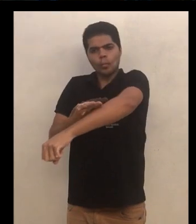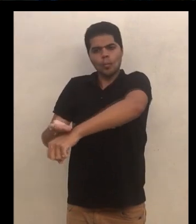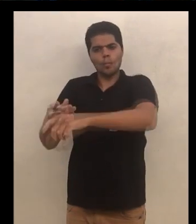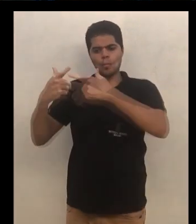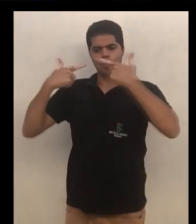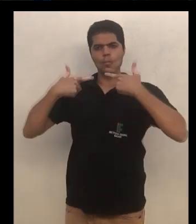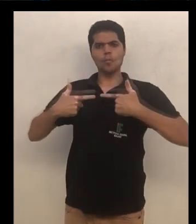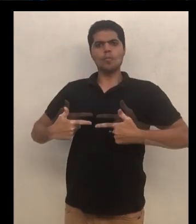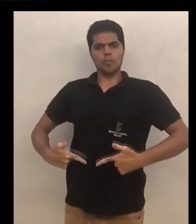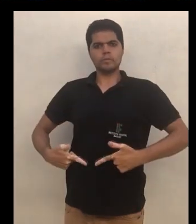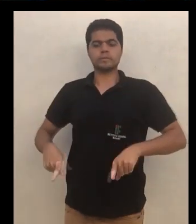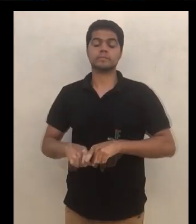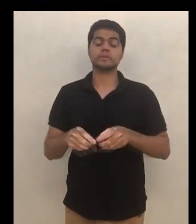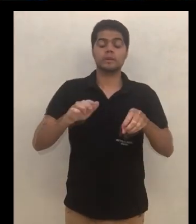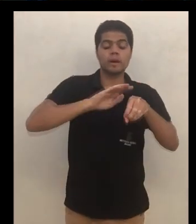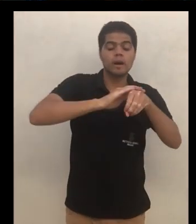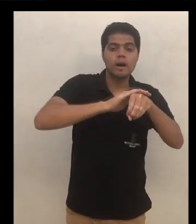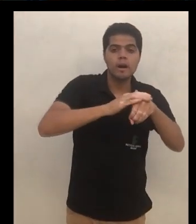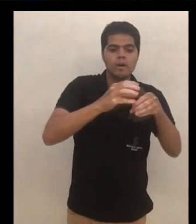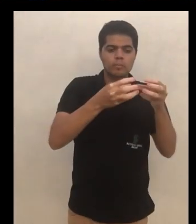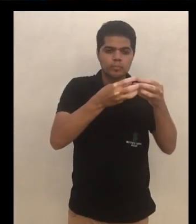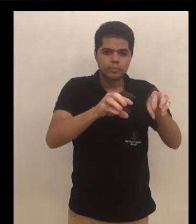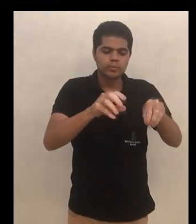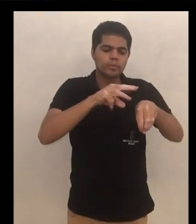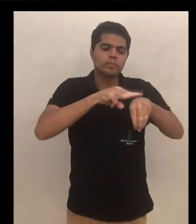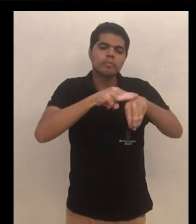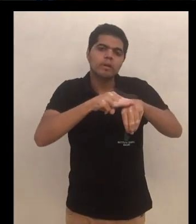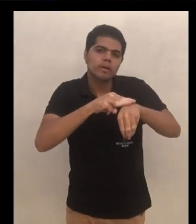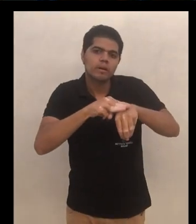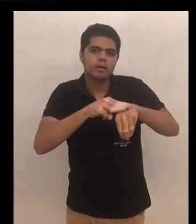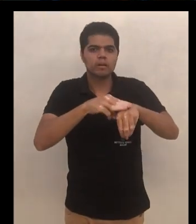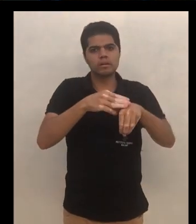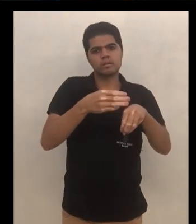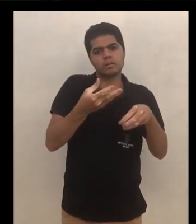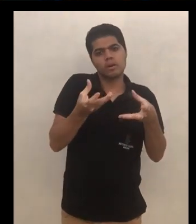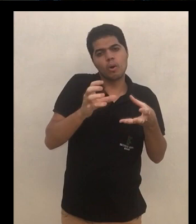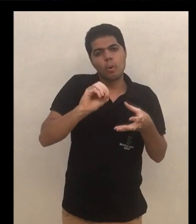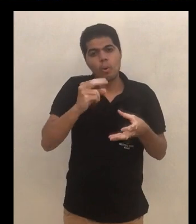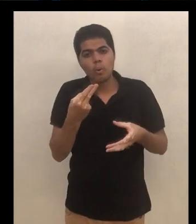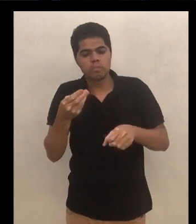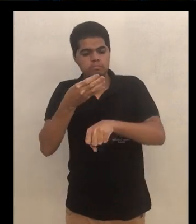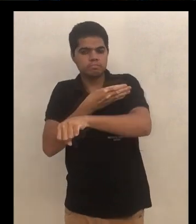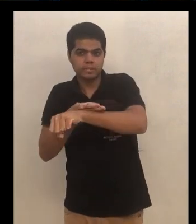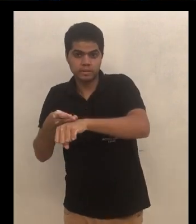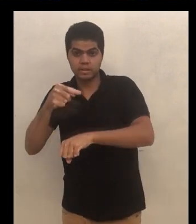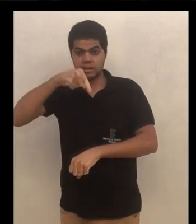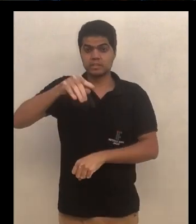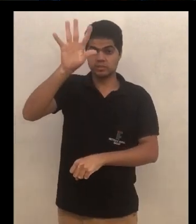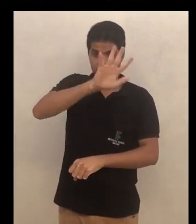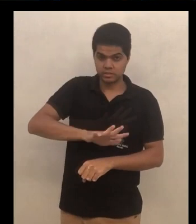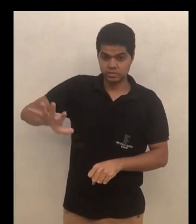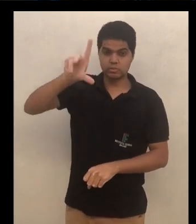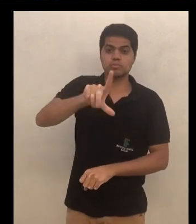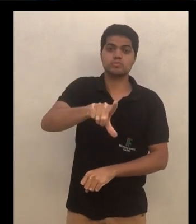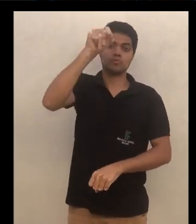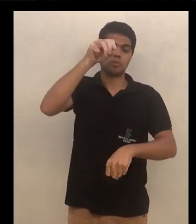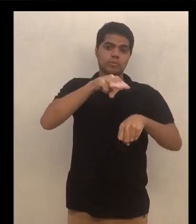casca do ovo, branca ou marrom. A nossa região prefere mais o ovo de casca marrom.